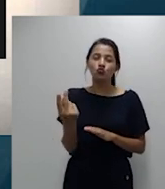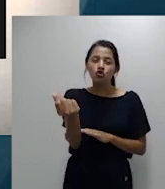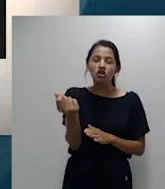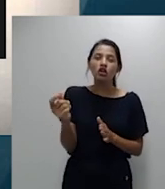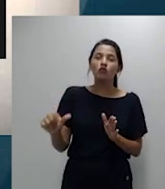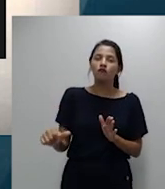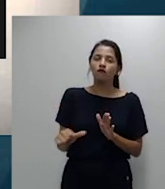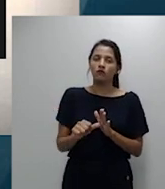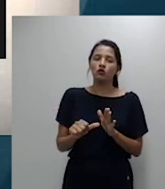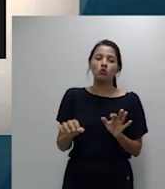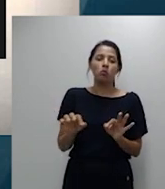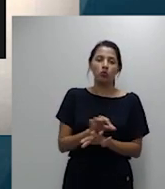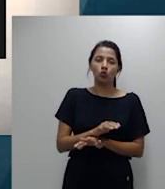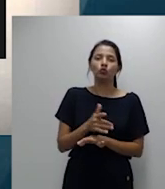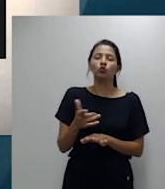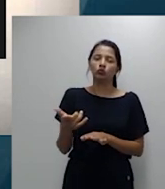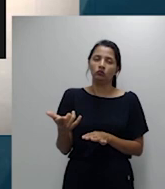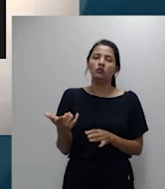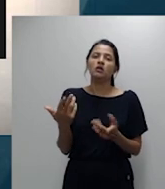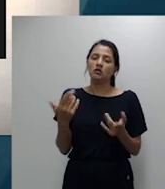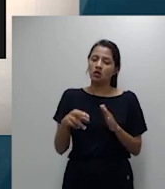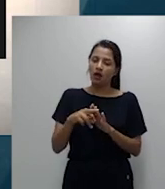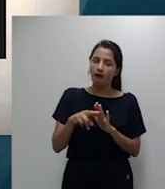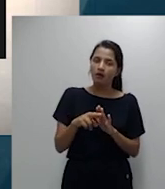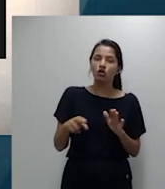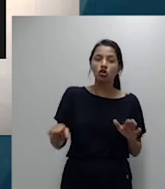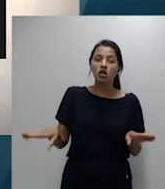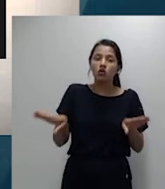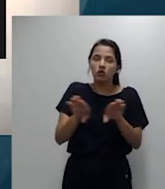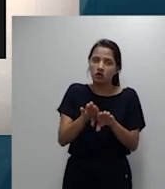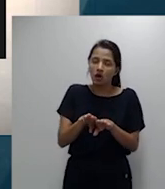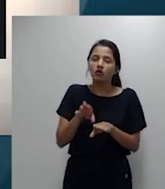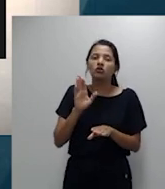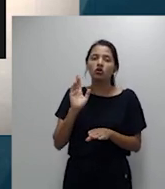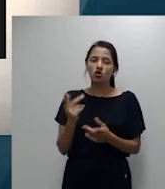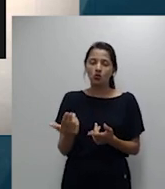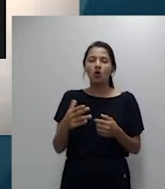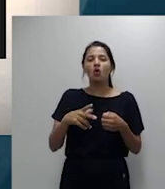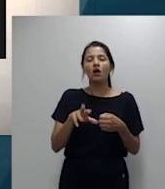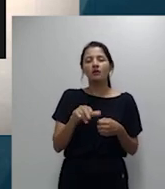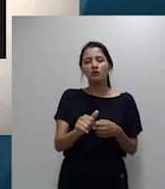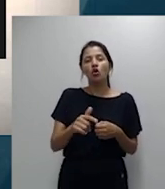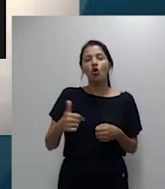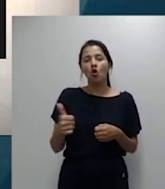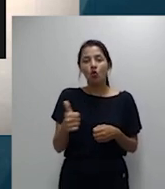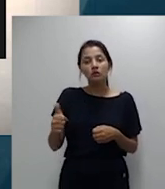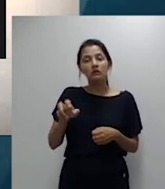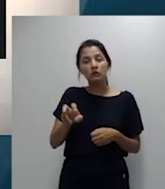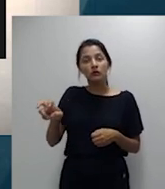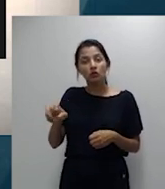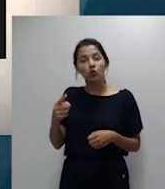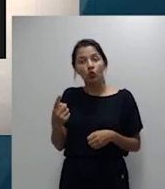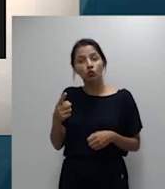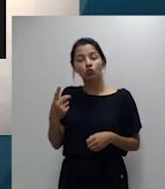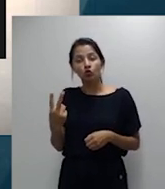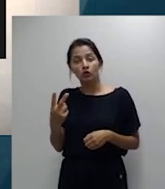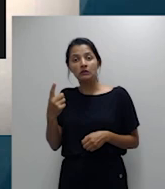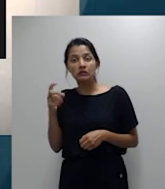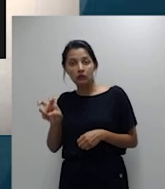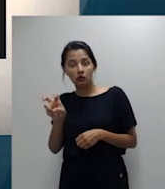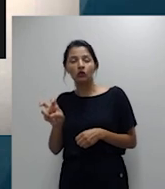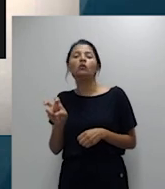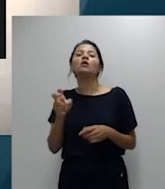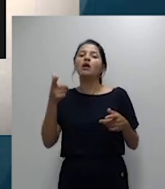segundo pretede Equidade aquecido também o resto 1155 125 também sistemática e